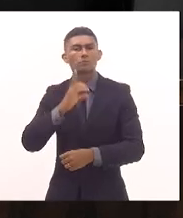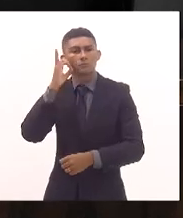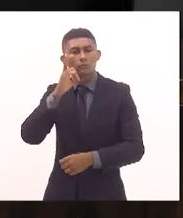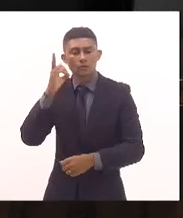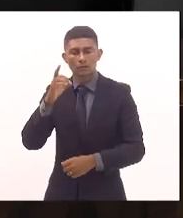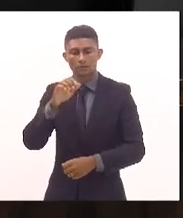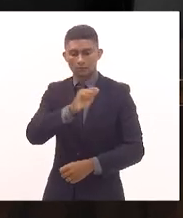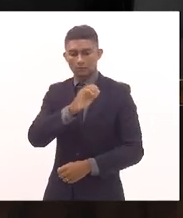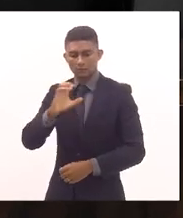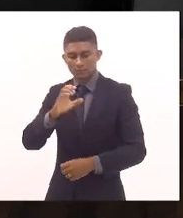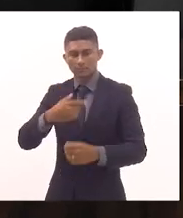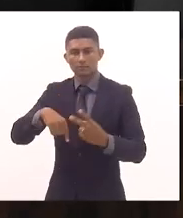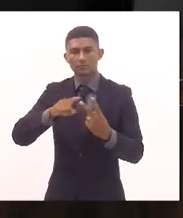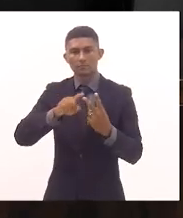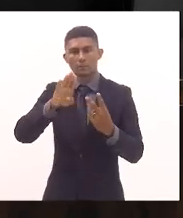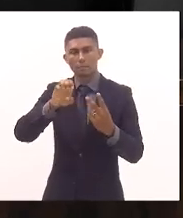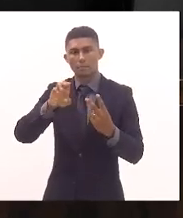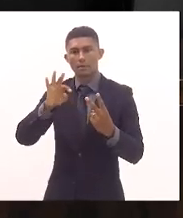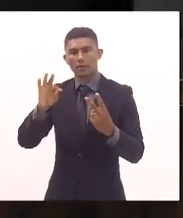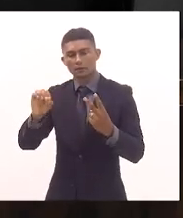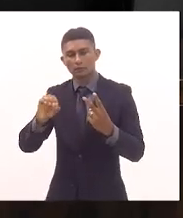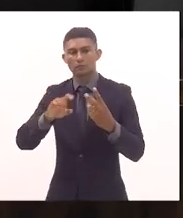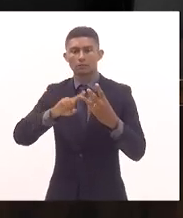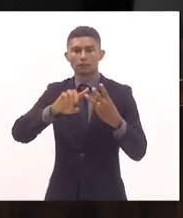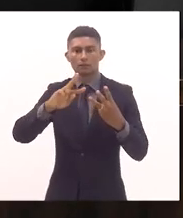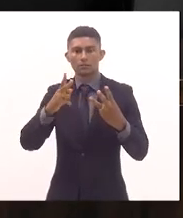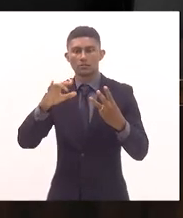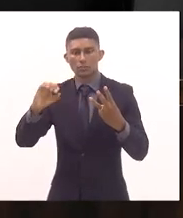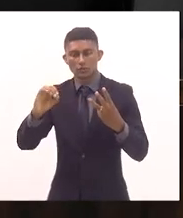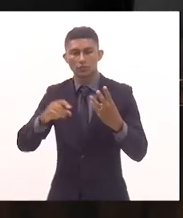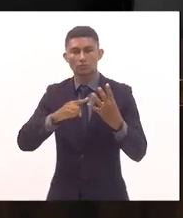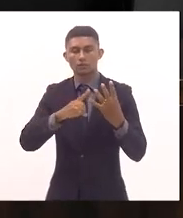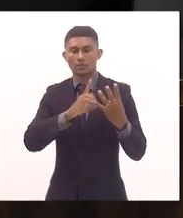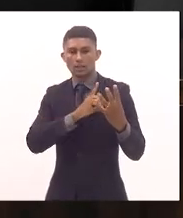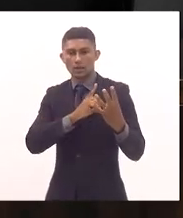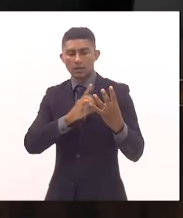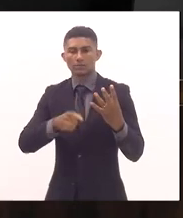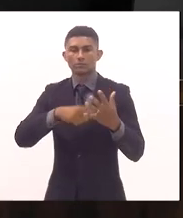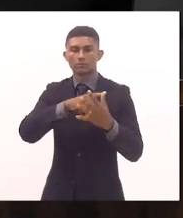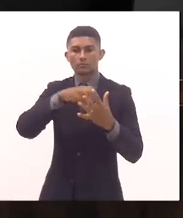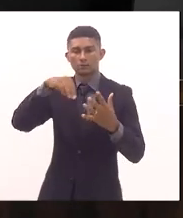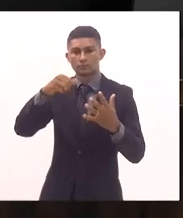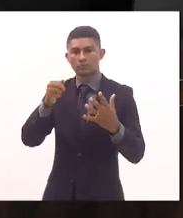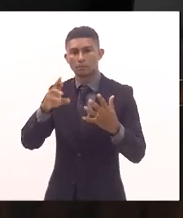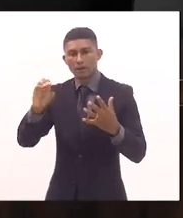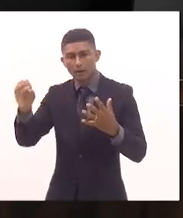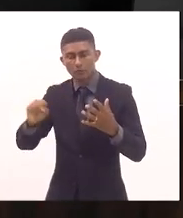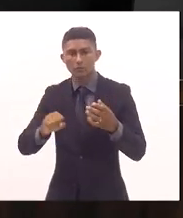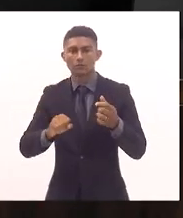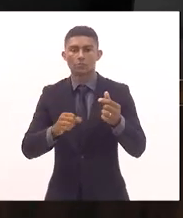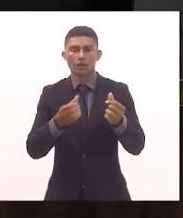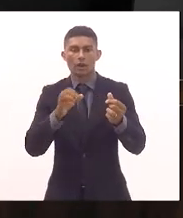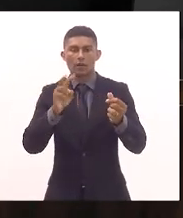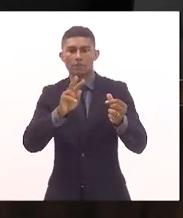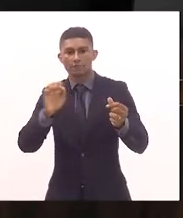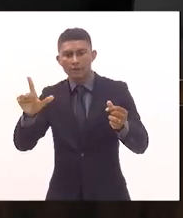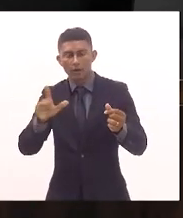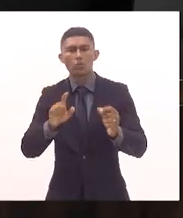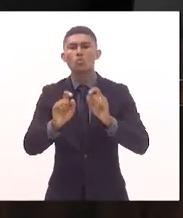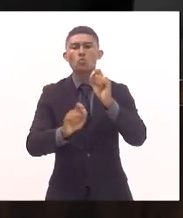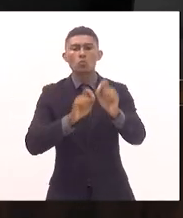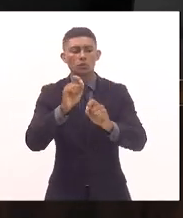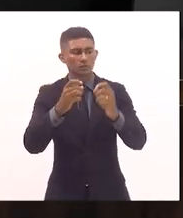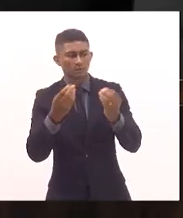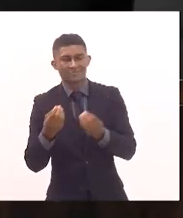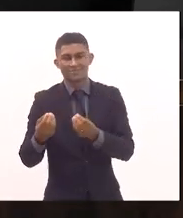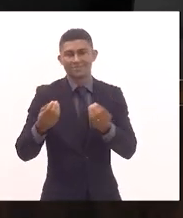Luiz Ceciliano, Bebeto Chico Machado, delegado Carlos Augusto, Dionísio Lins, Marcos Miller, Valdo Ceasa, que concede o título de